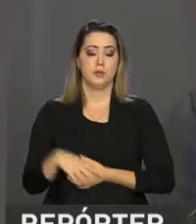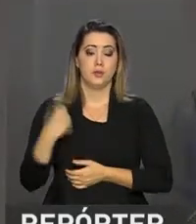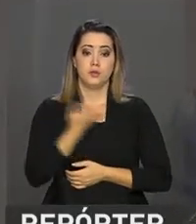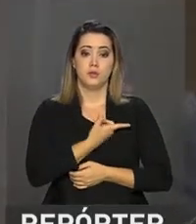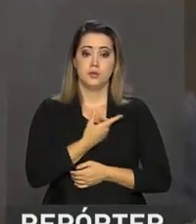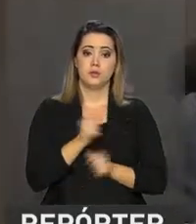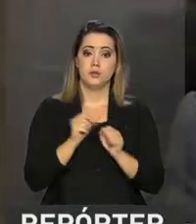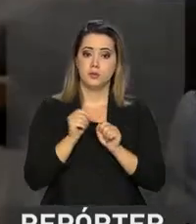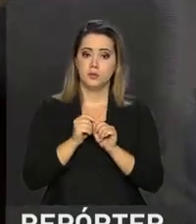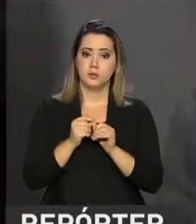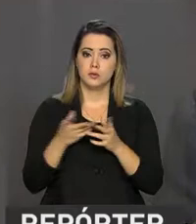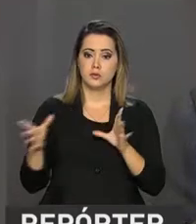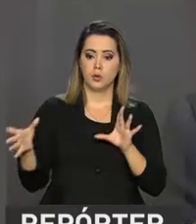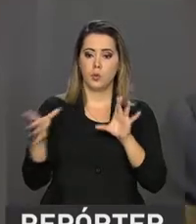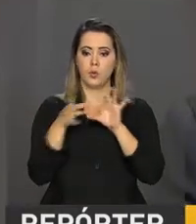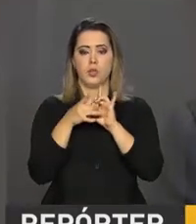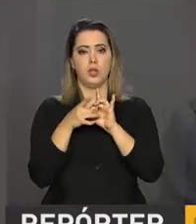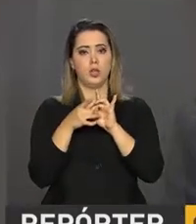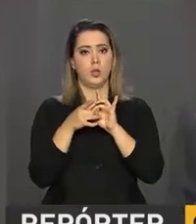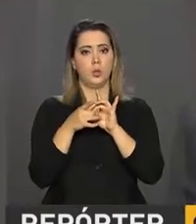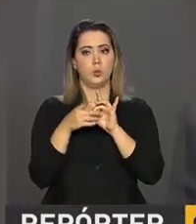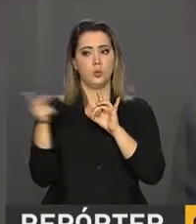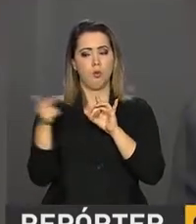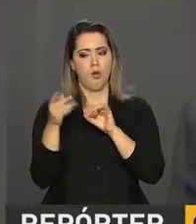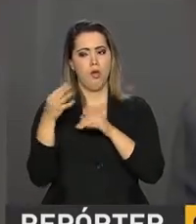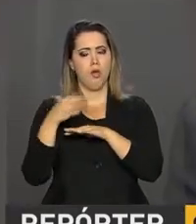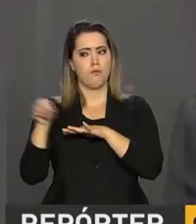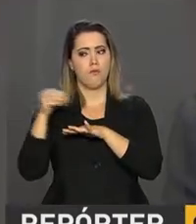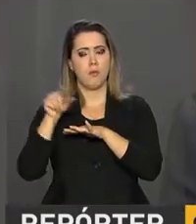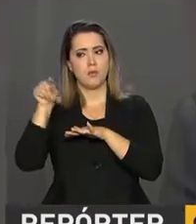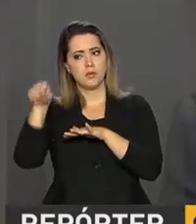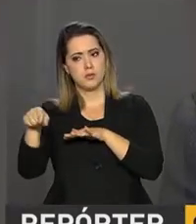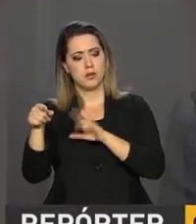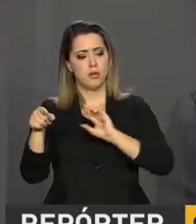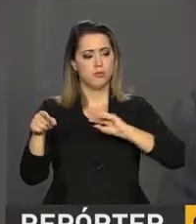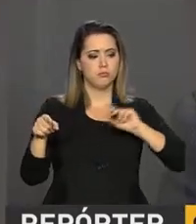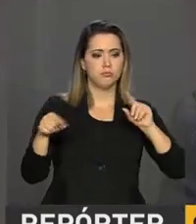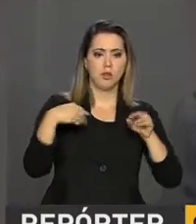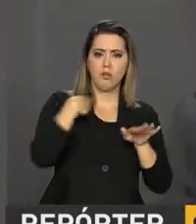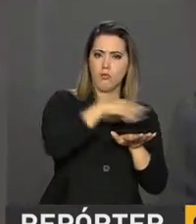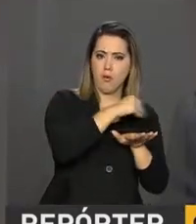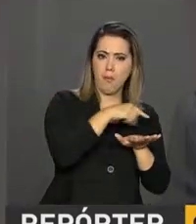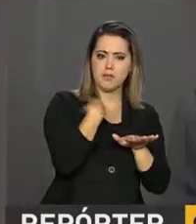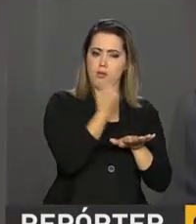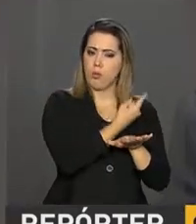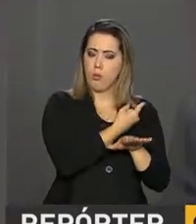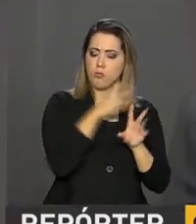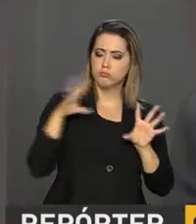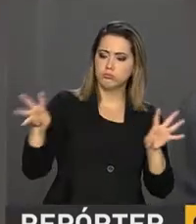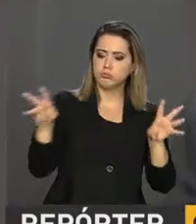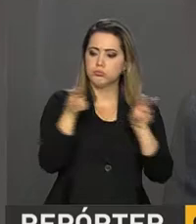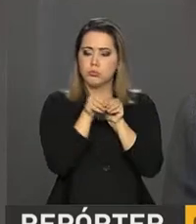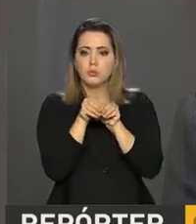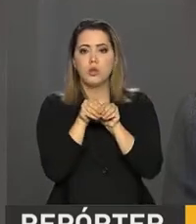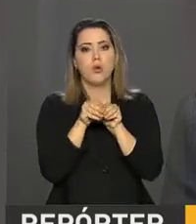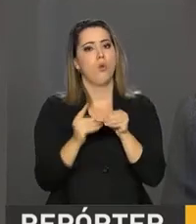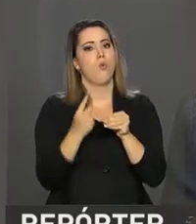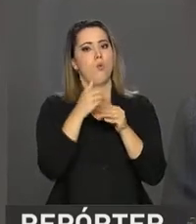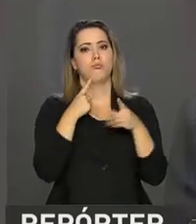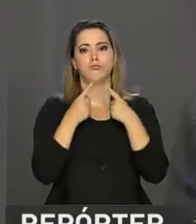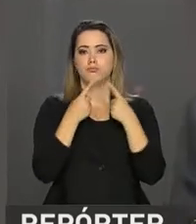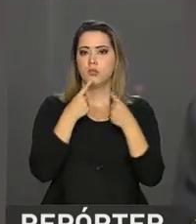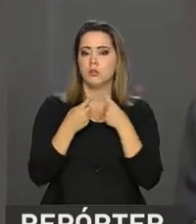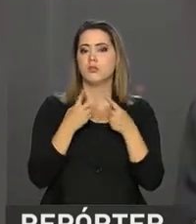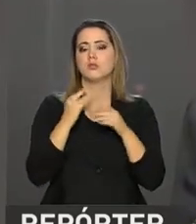racionalização integrando é a nossa cooperação a nossa base e fazendo um diálogo